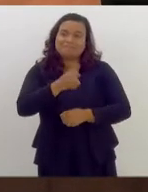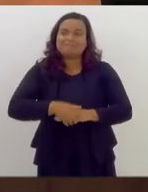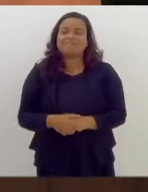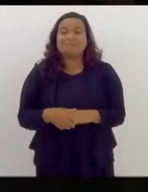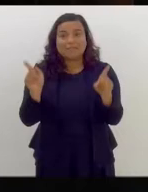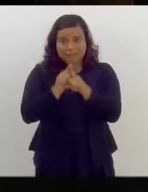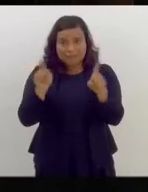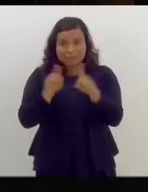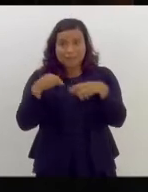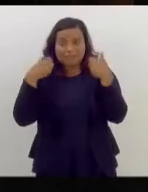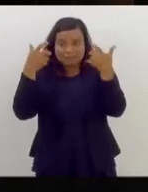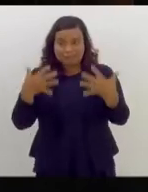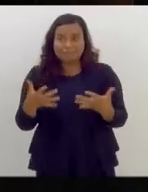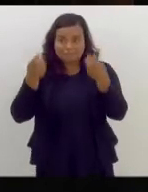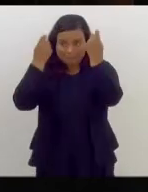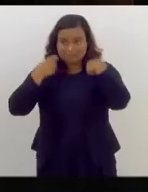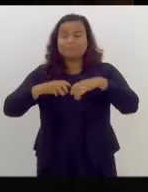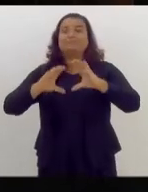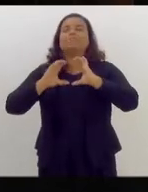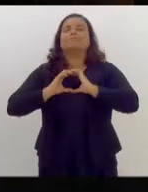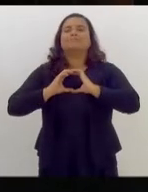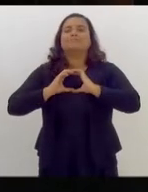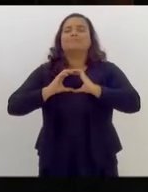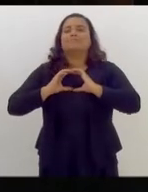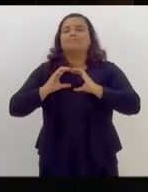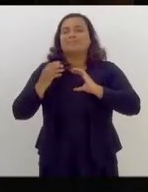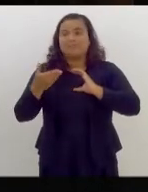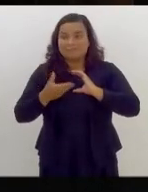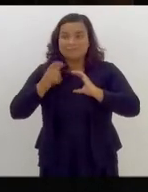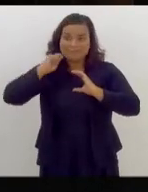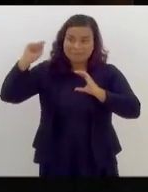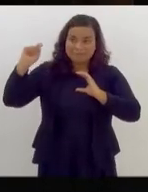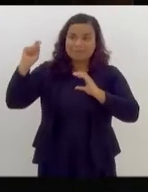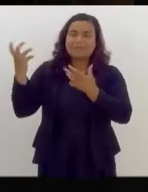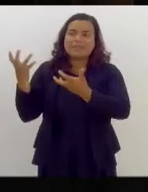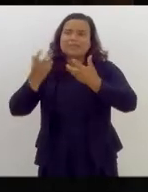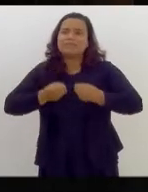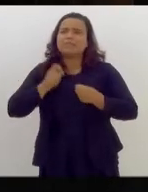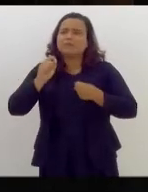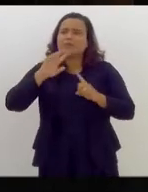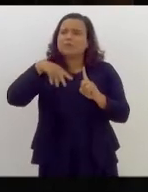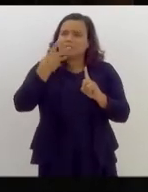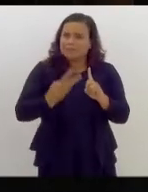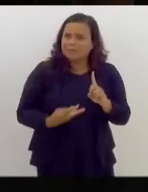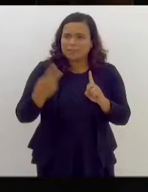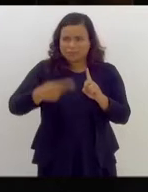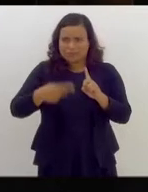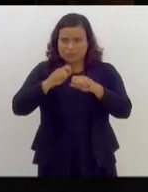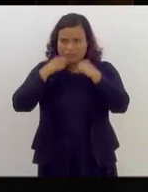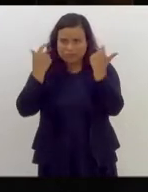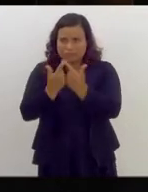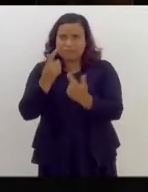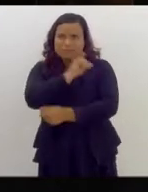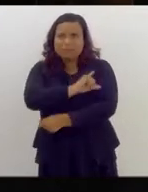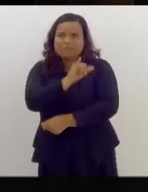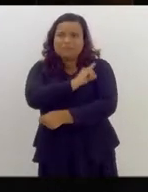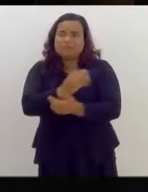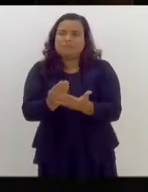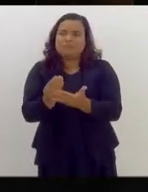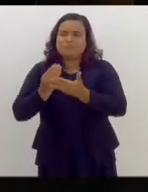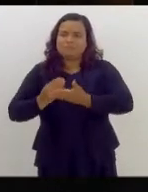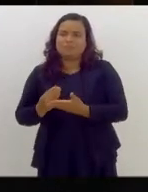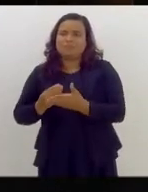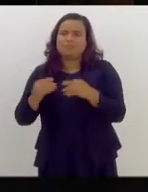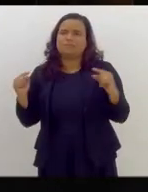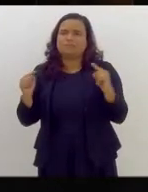Interpreto também a medalha que agora recebo como uma homenagem que a Assembleia Legislativa do Rio presta